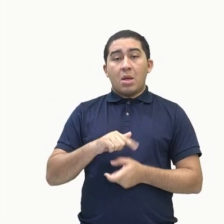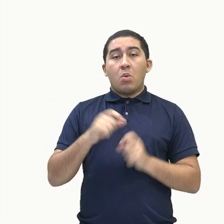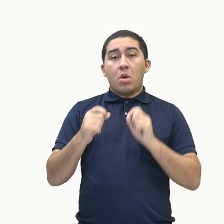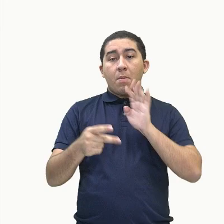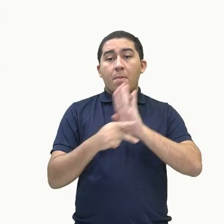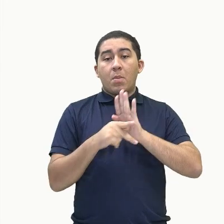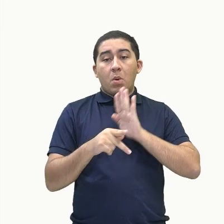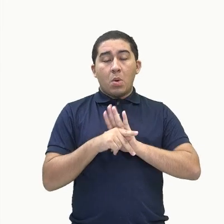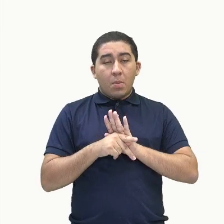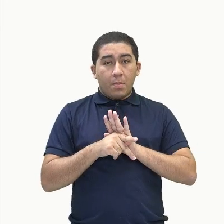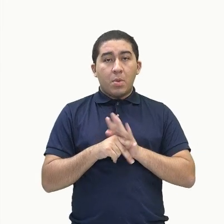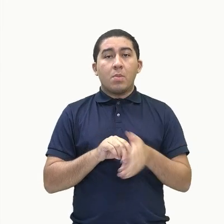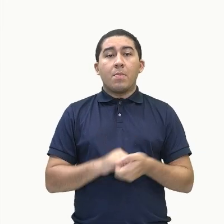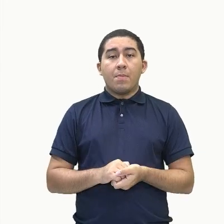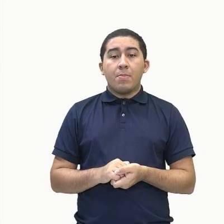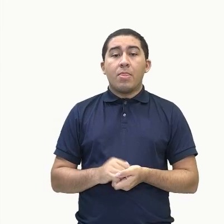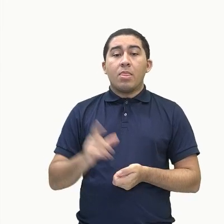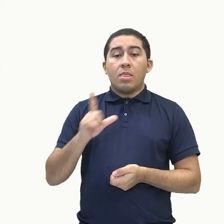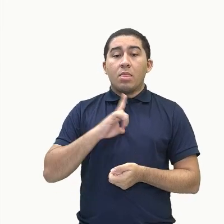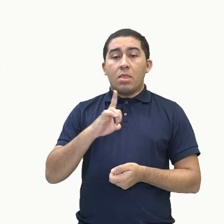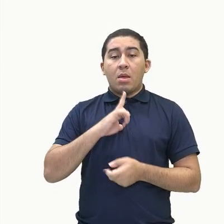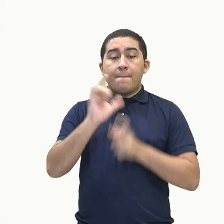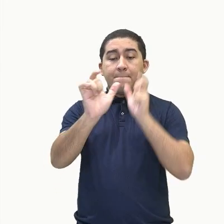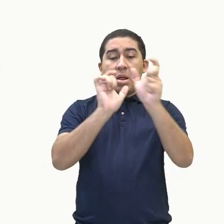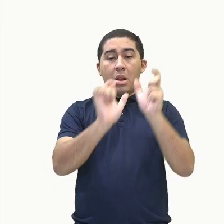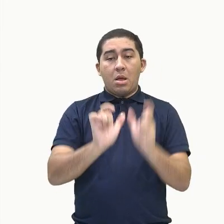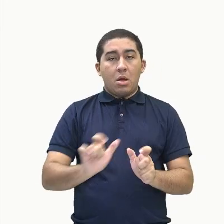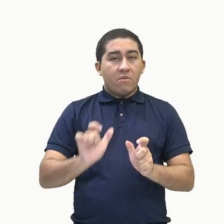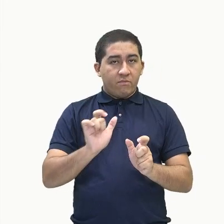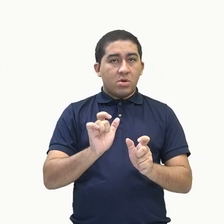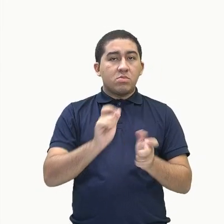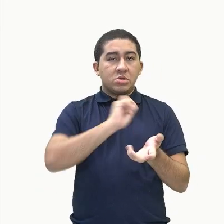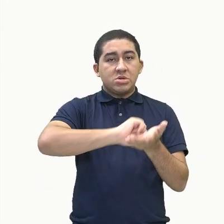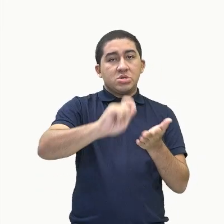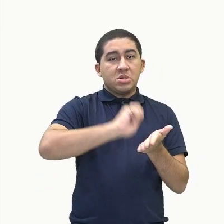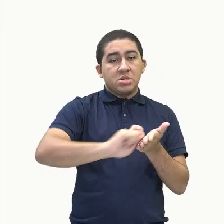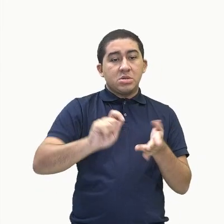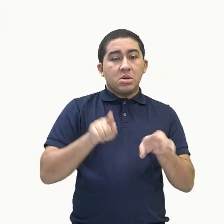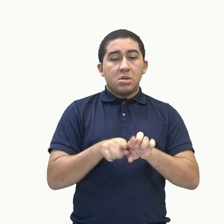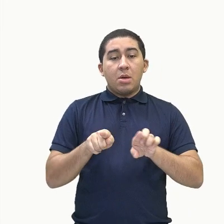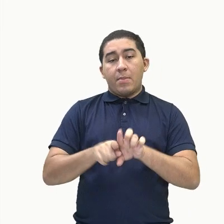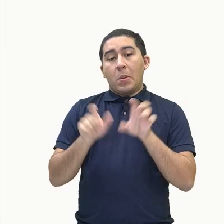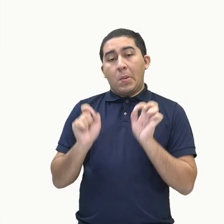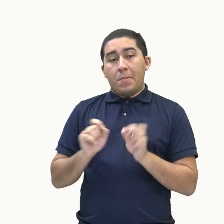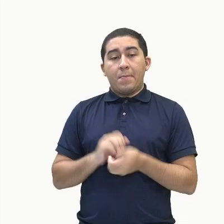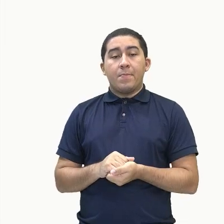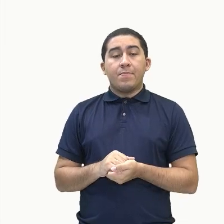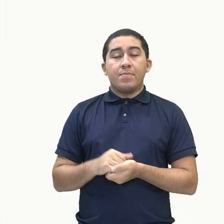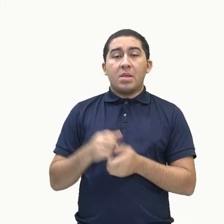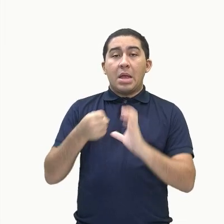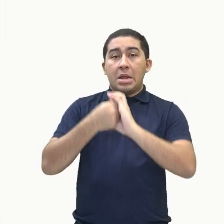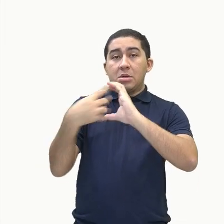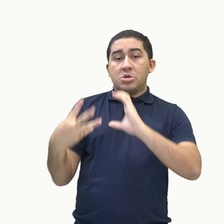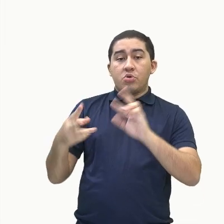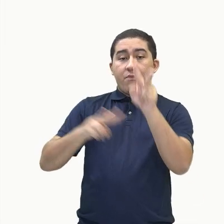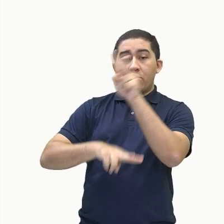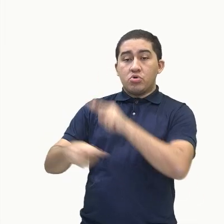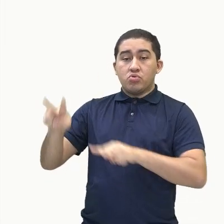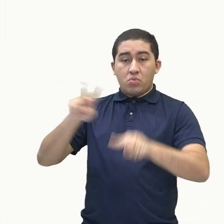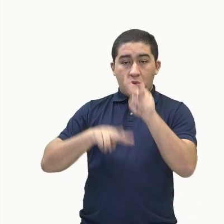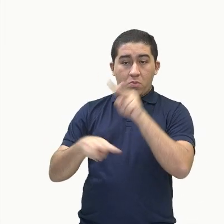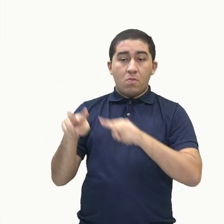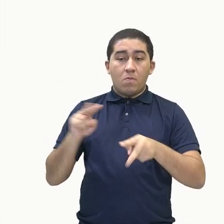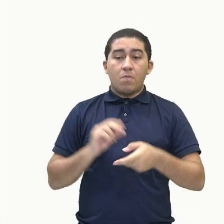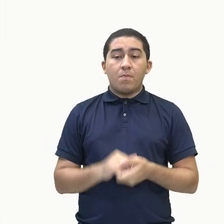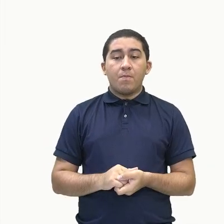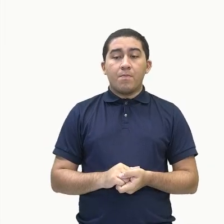de palavras, e nesse caso, palavras escritas, e também elementos